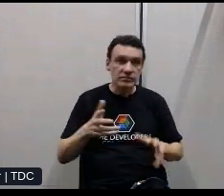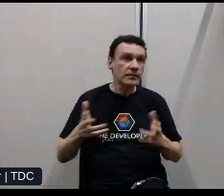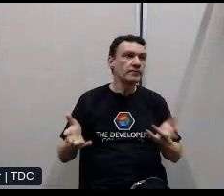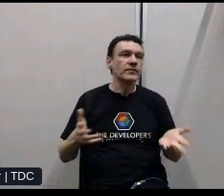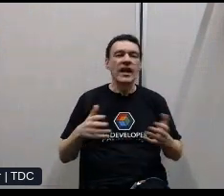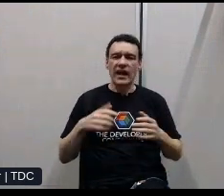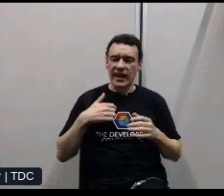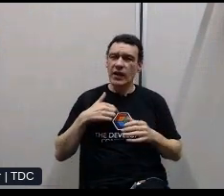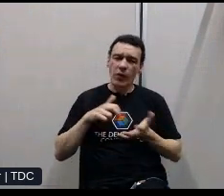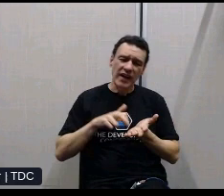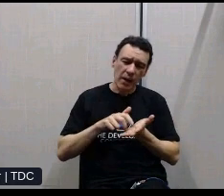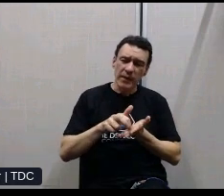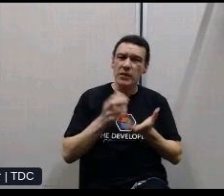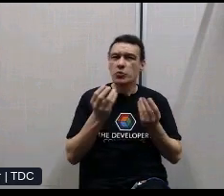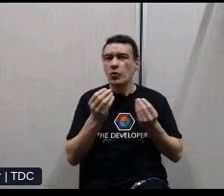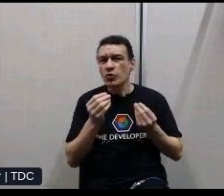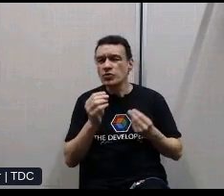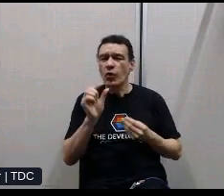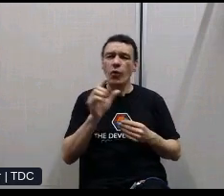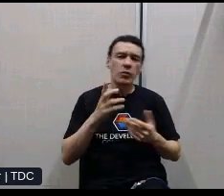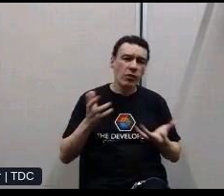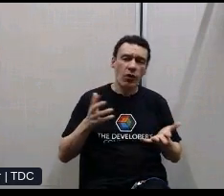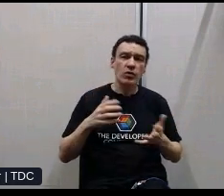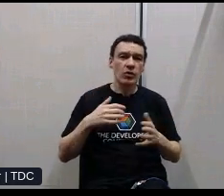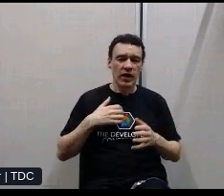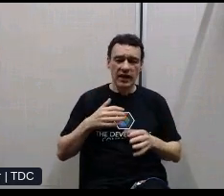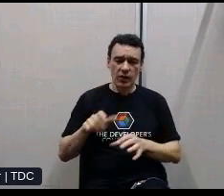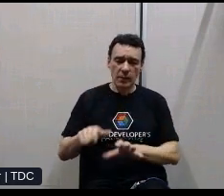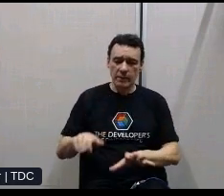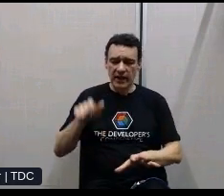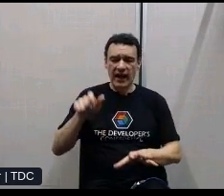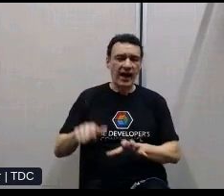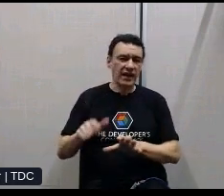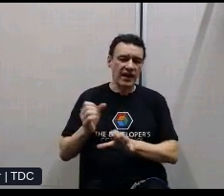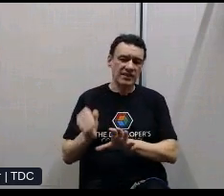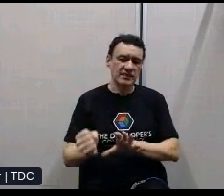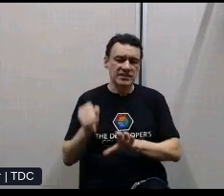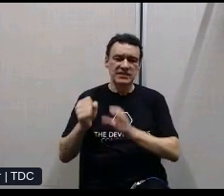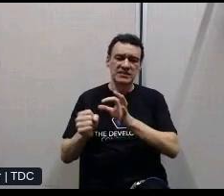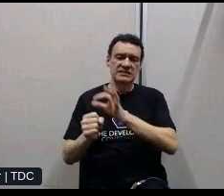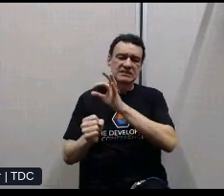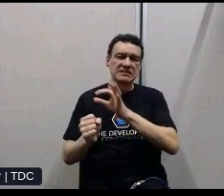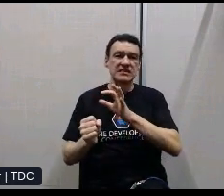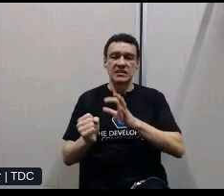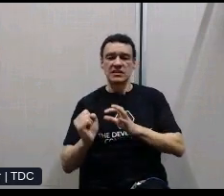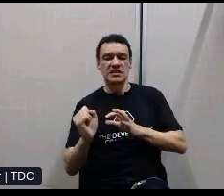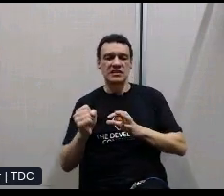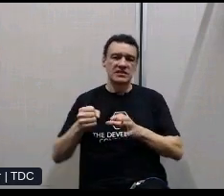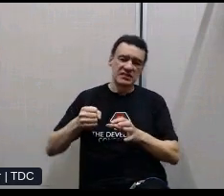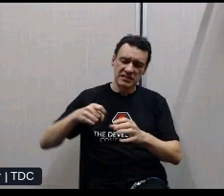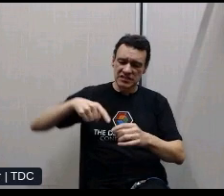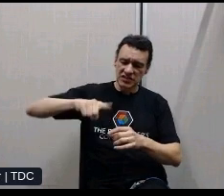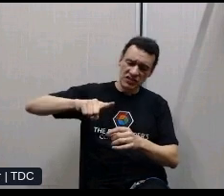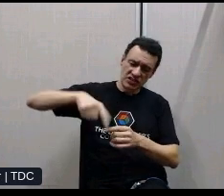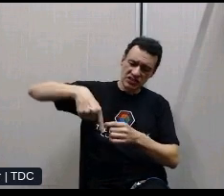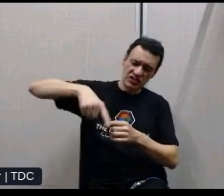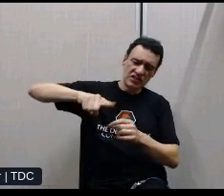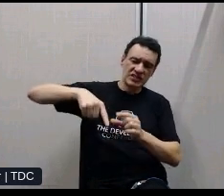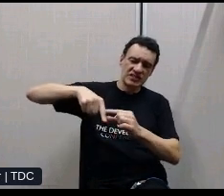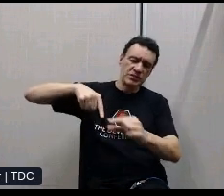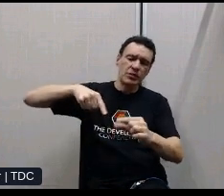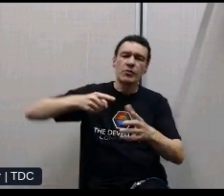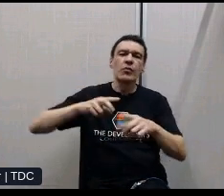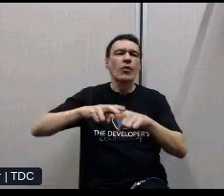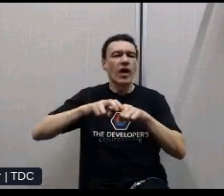está segurando, a bengala está na altura correta, ela não está muito inclinada por causa do comprimento e assim por diante. Então,